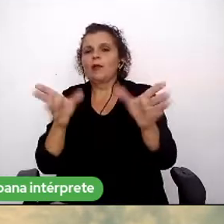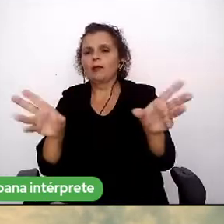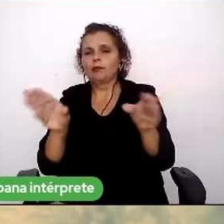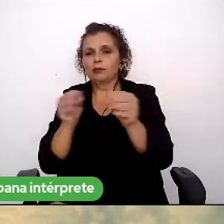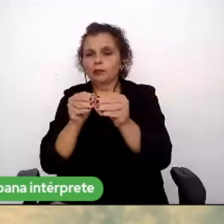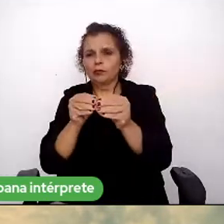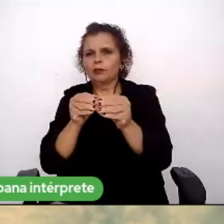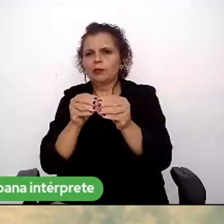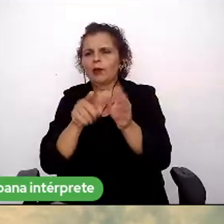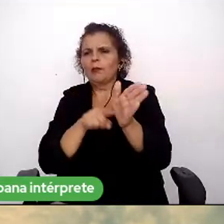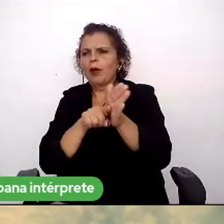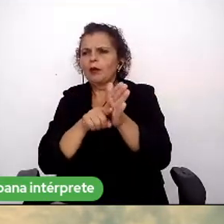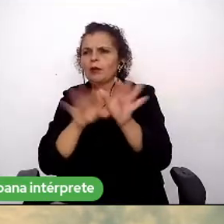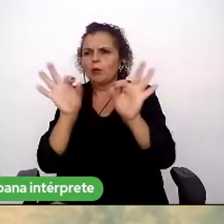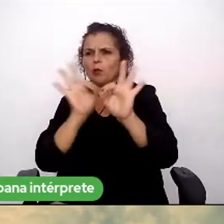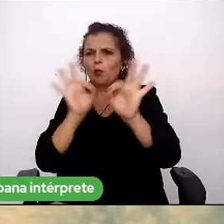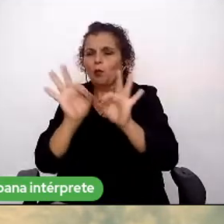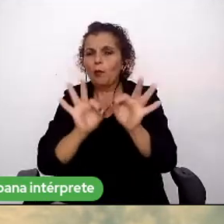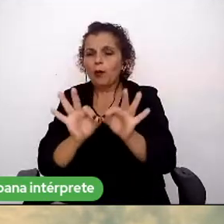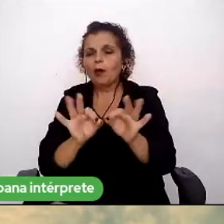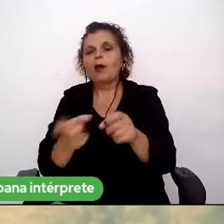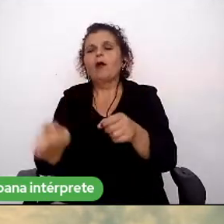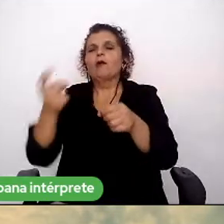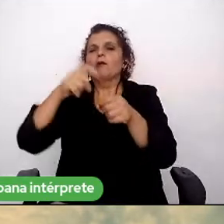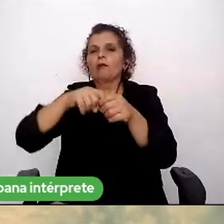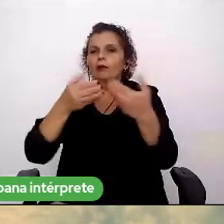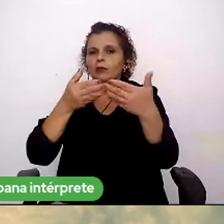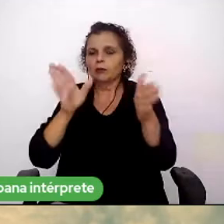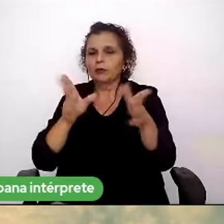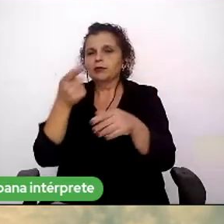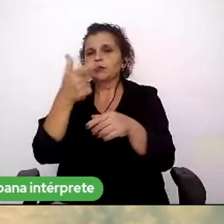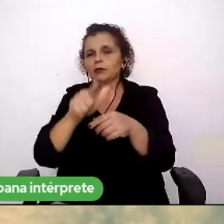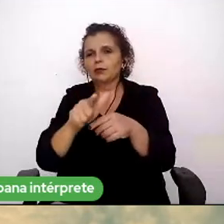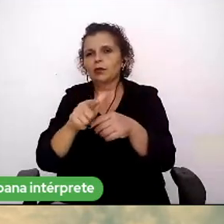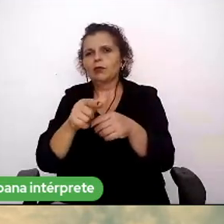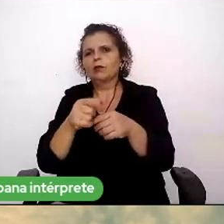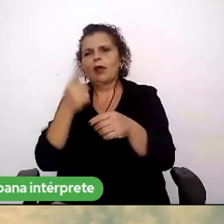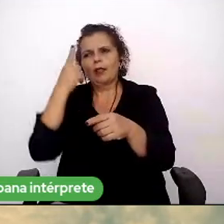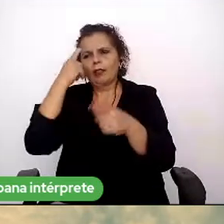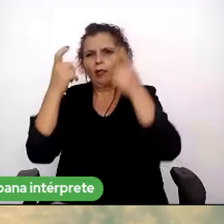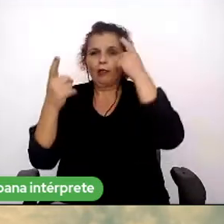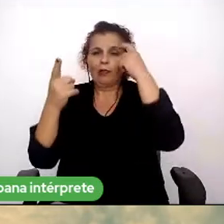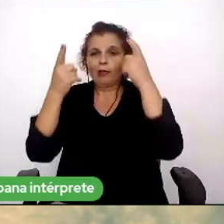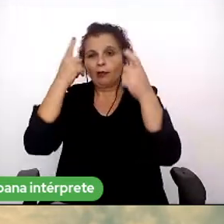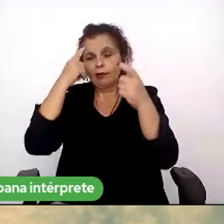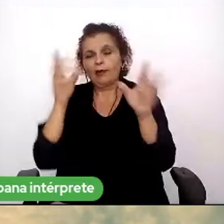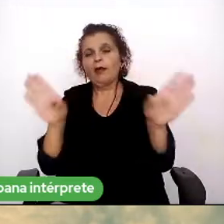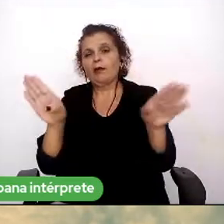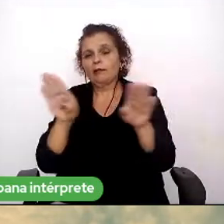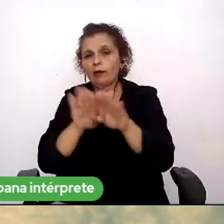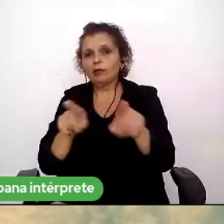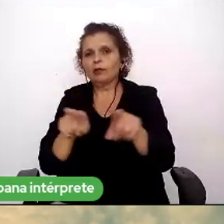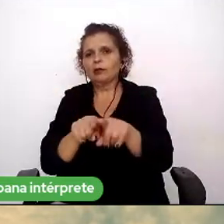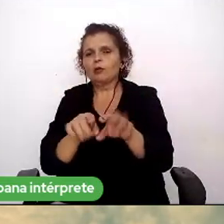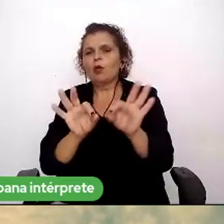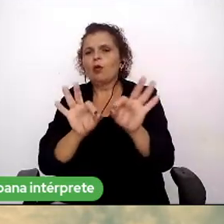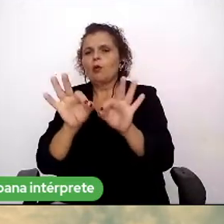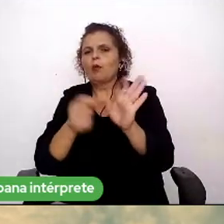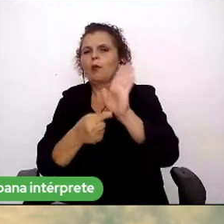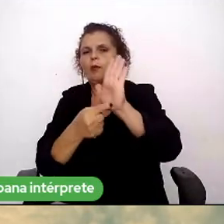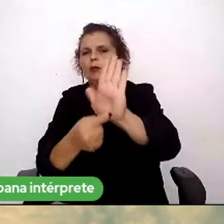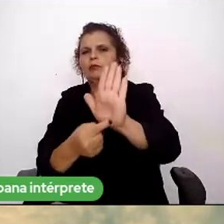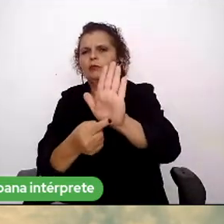insights e definições, volta a abrir de novo para ideações e fecha com protótipos e